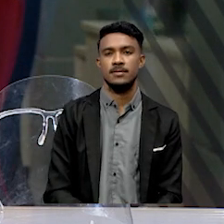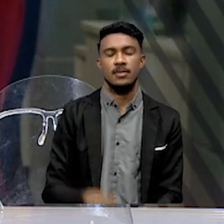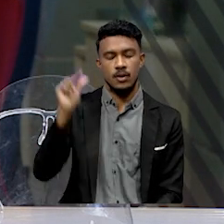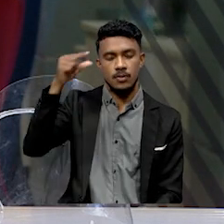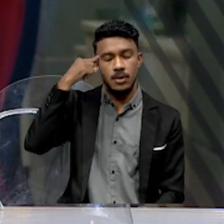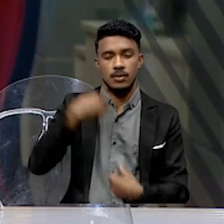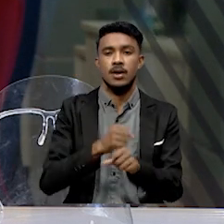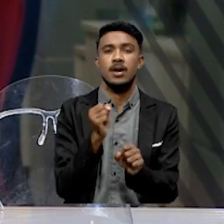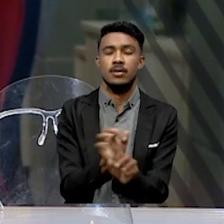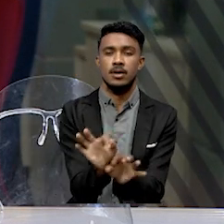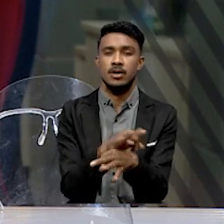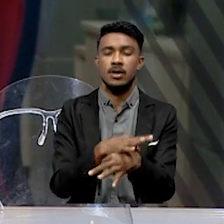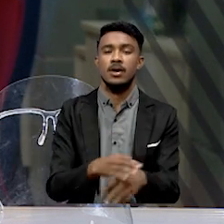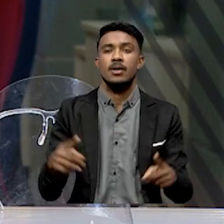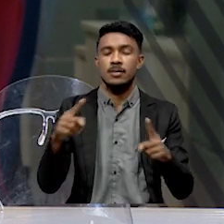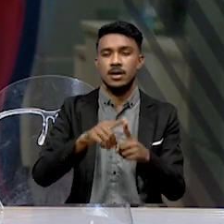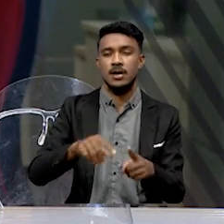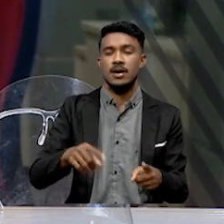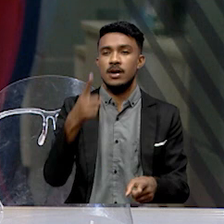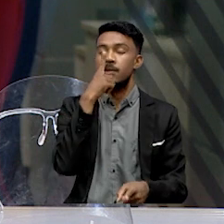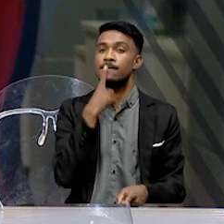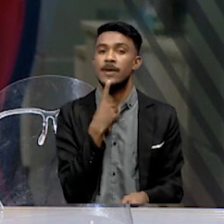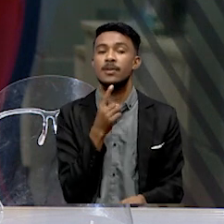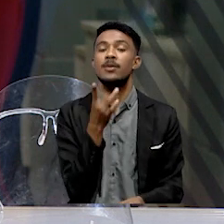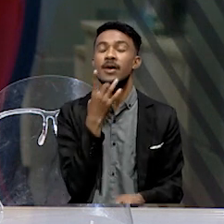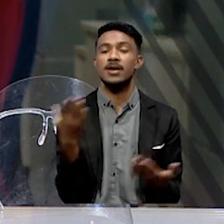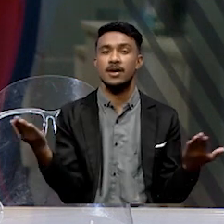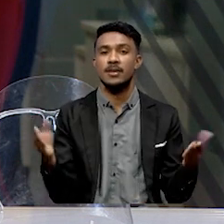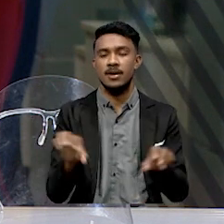Governo Serralo manutenção ba semáforo ne Bea Variona.